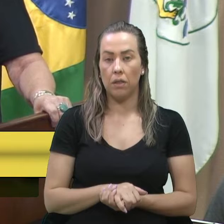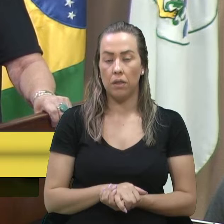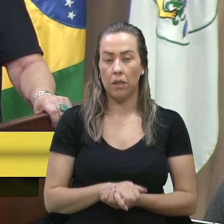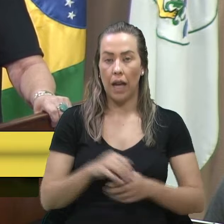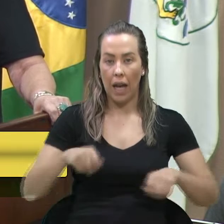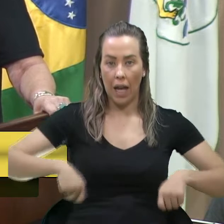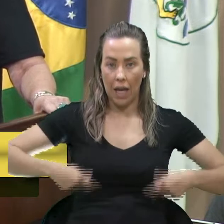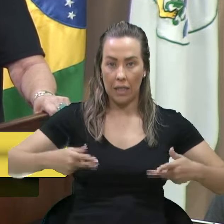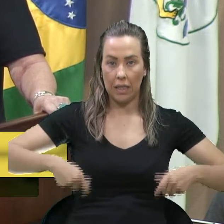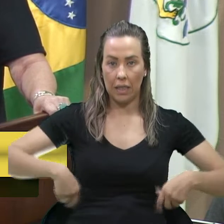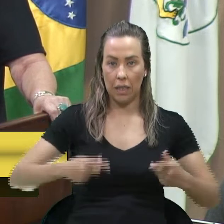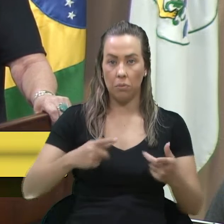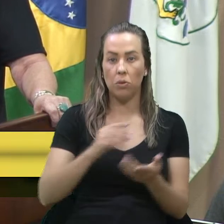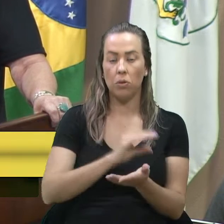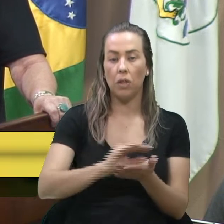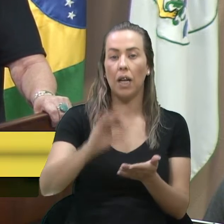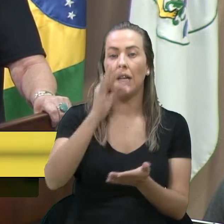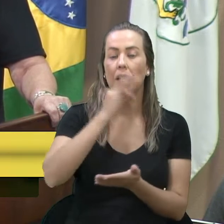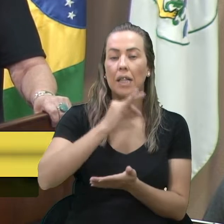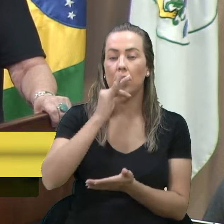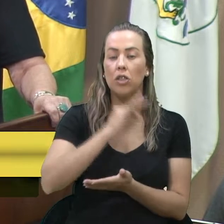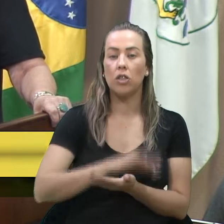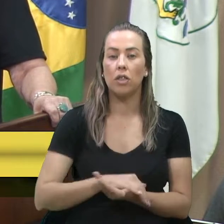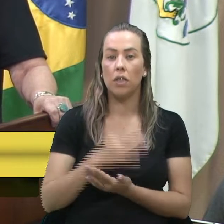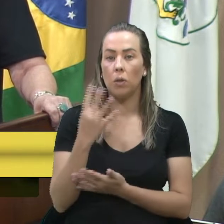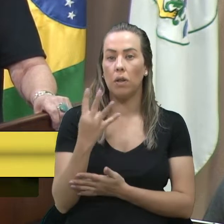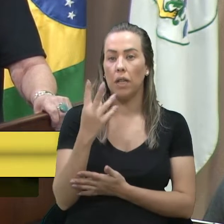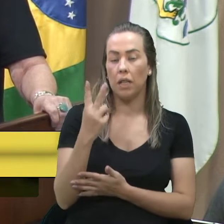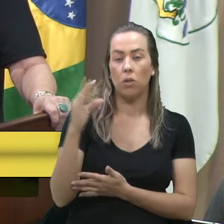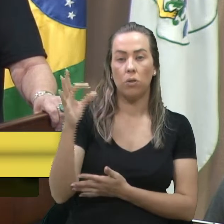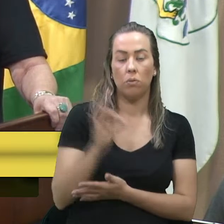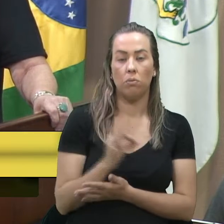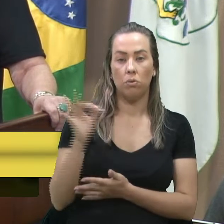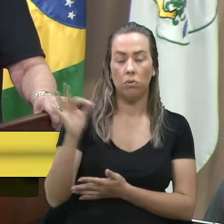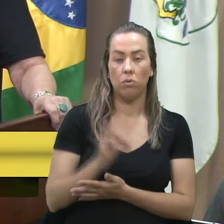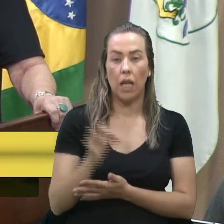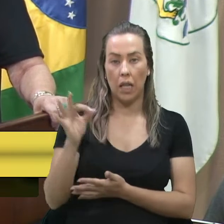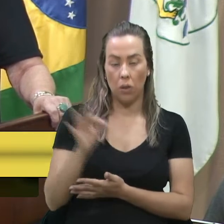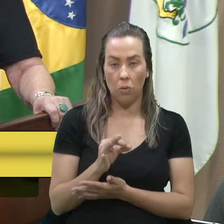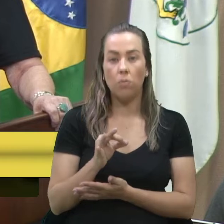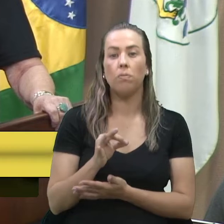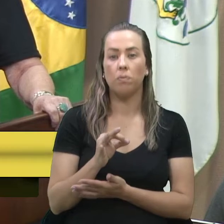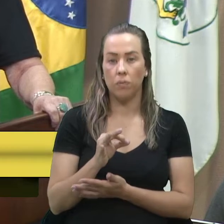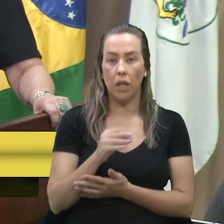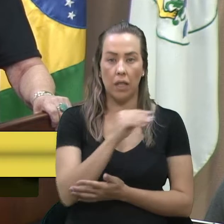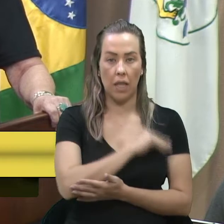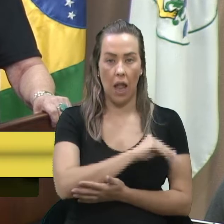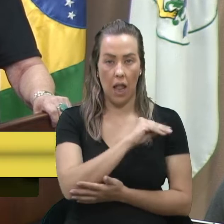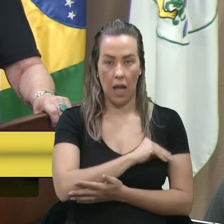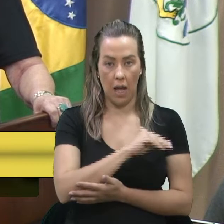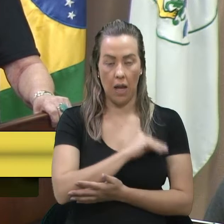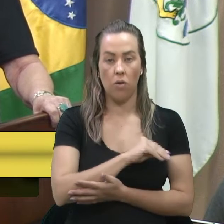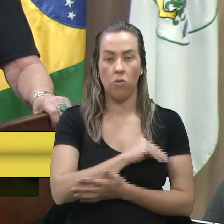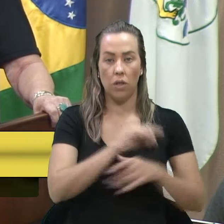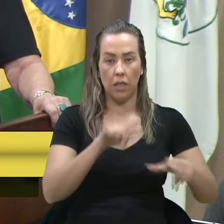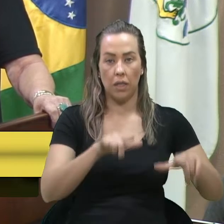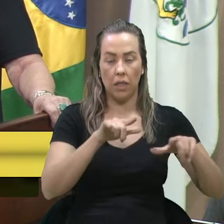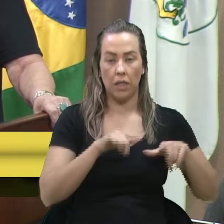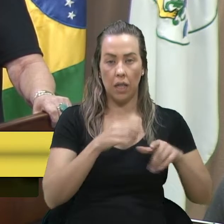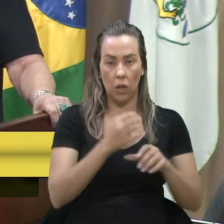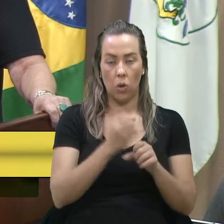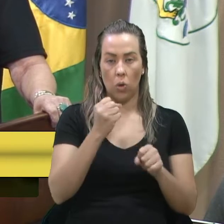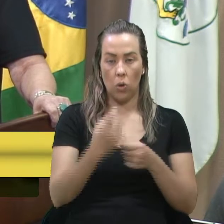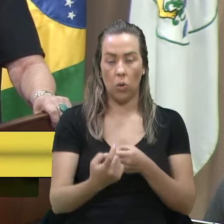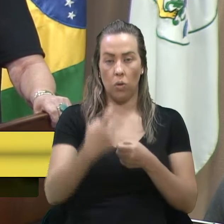Gastamos ou investimos, Caxias investe 42% na sua folha de pagamento da sua receita tributária